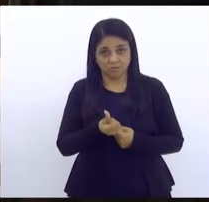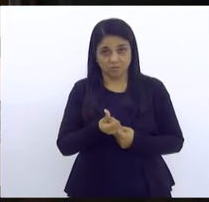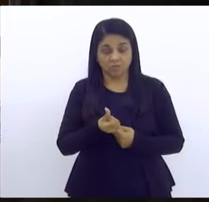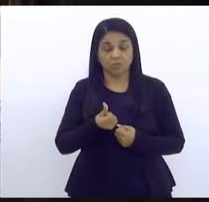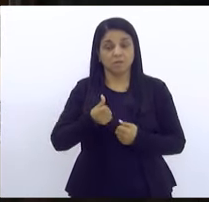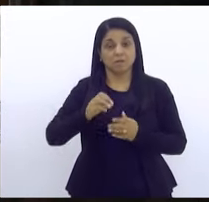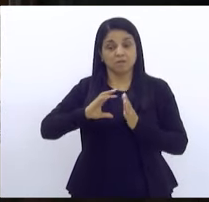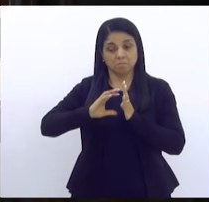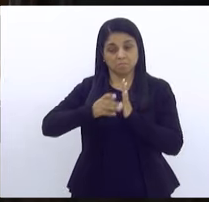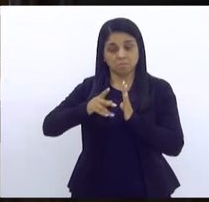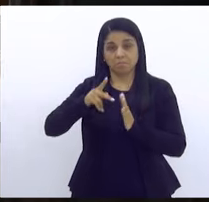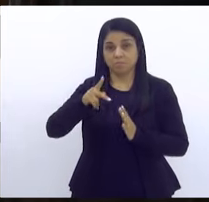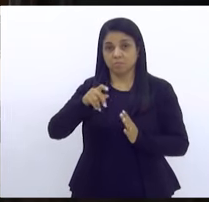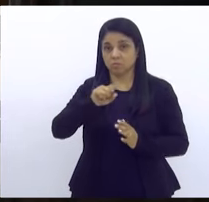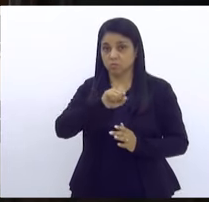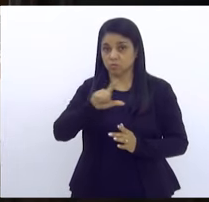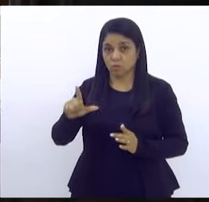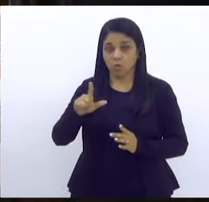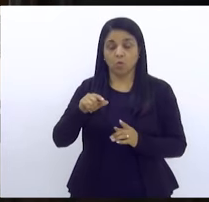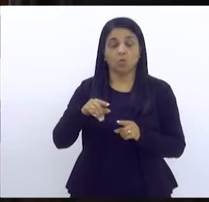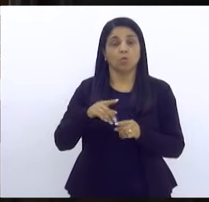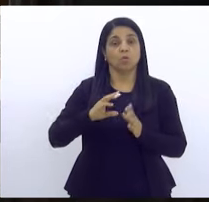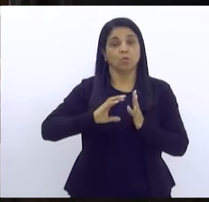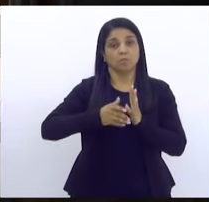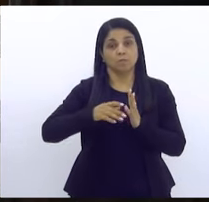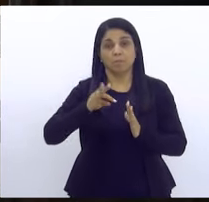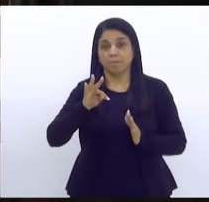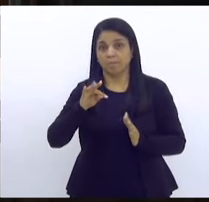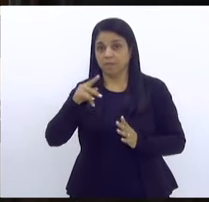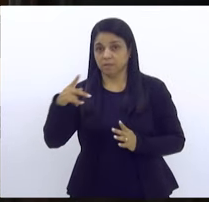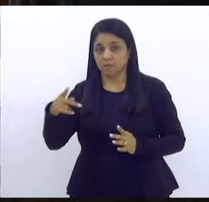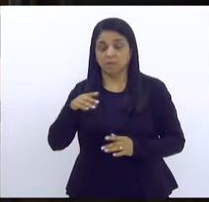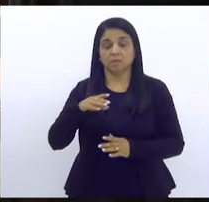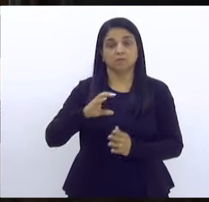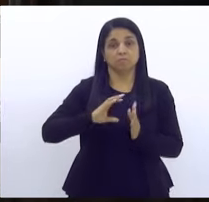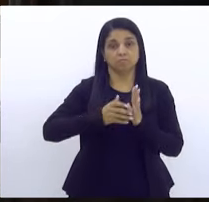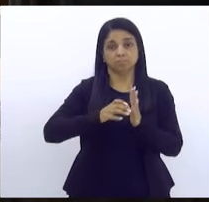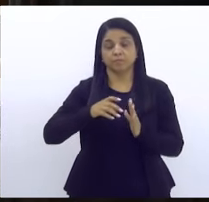do PSOL, a bancada do PT, PCdoB,